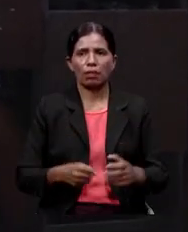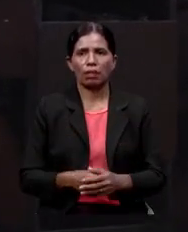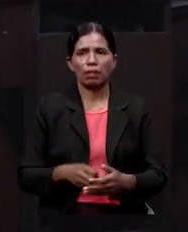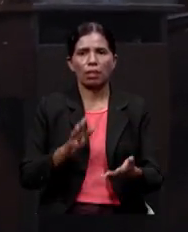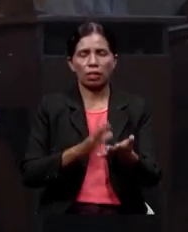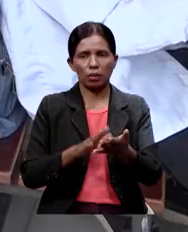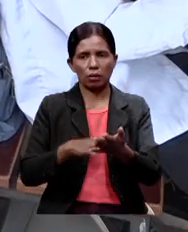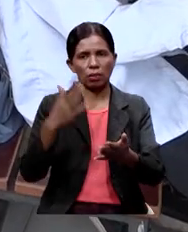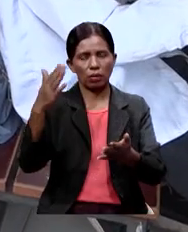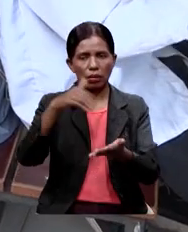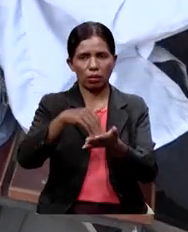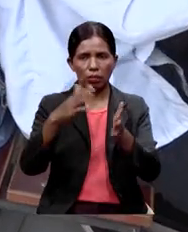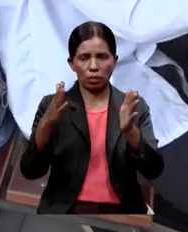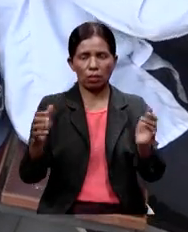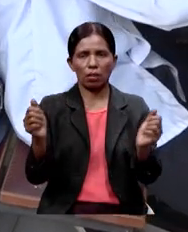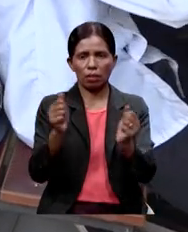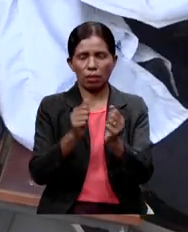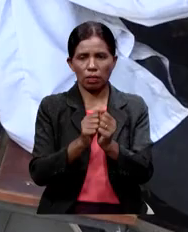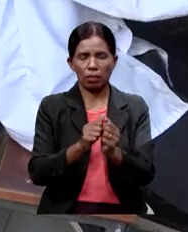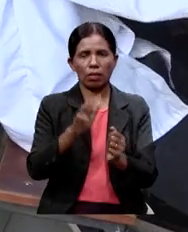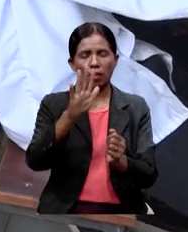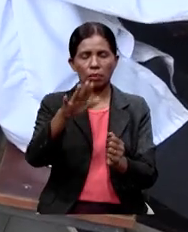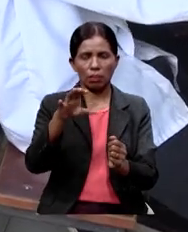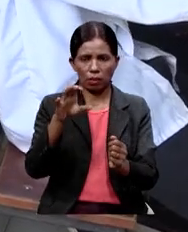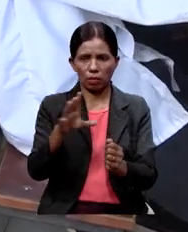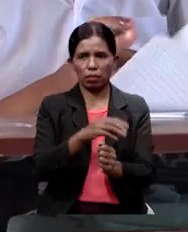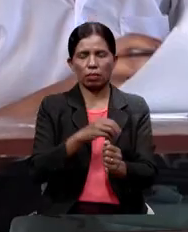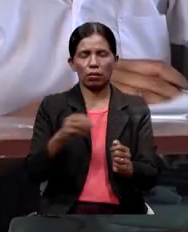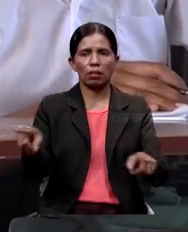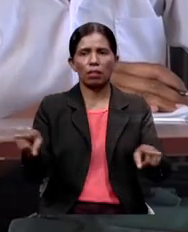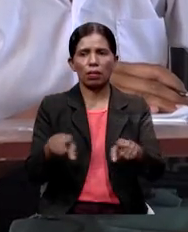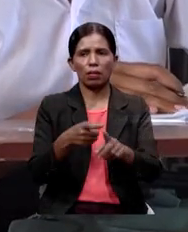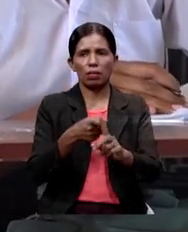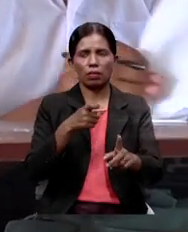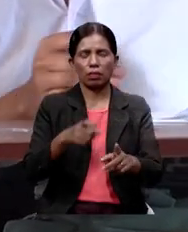escola refere estudante total hamutuk atus lima recém composto husi